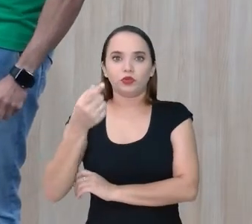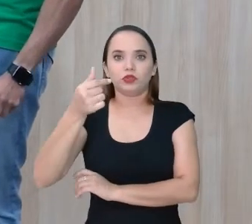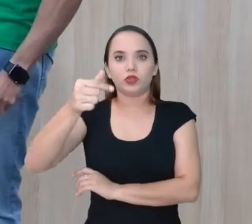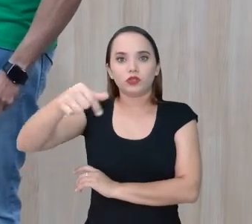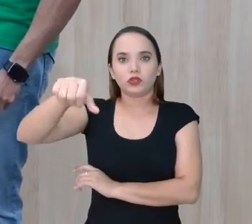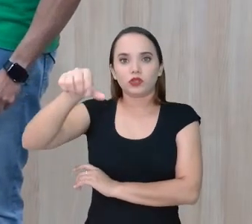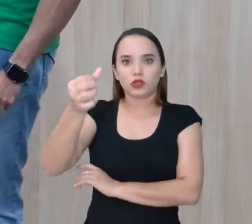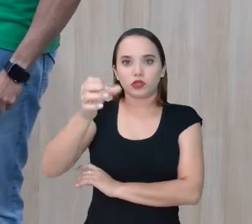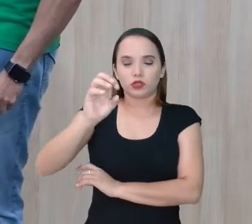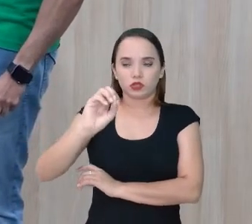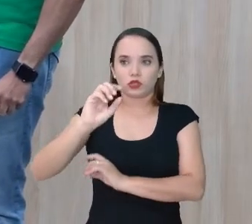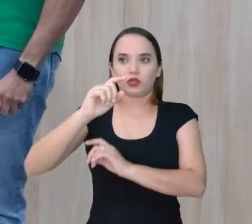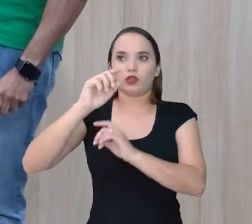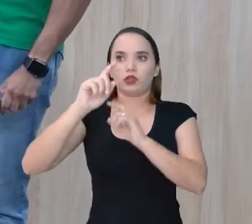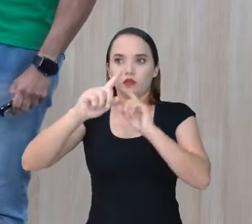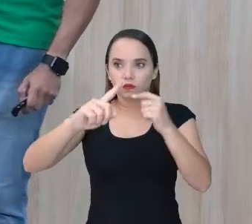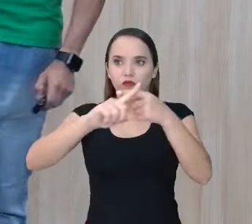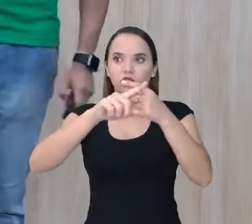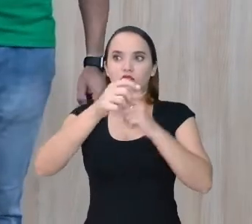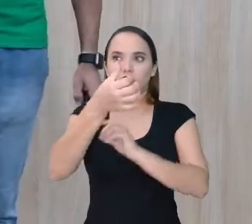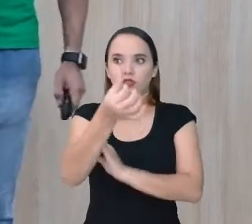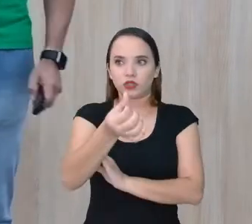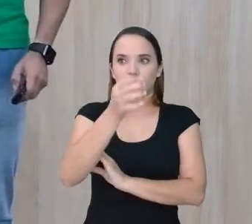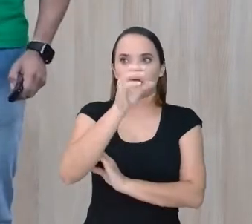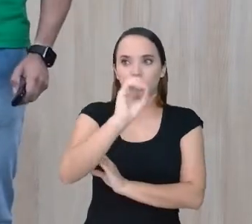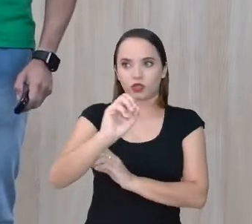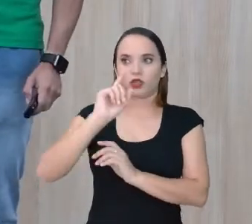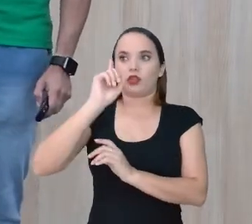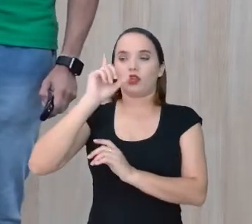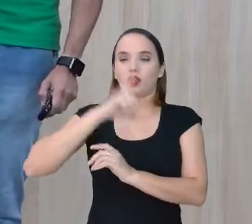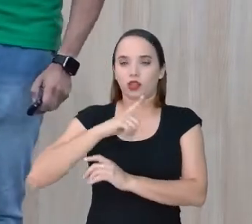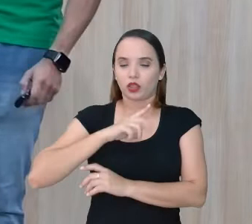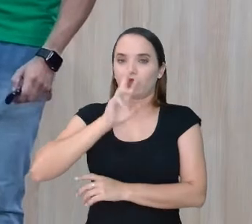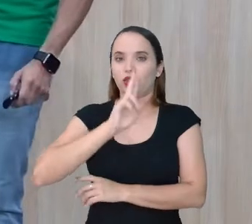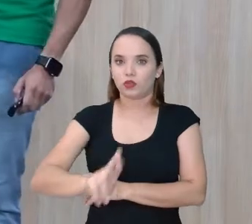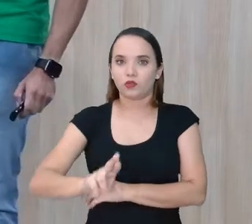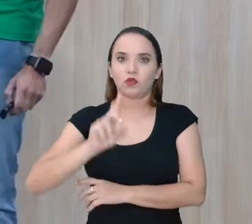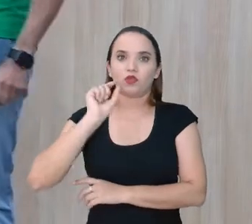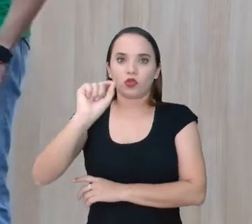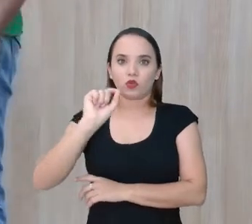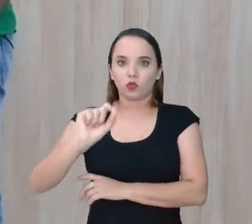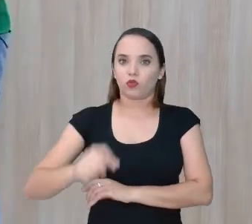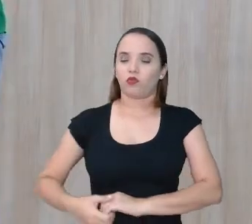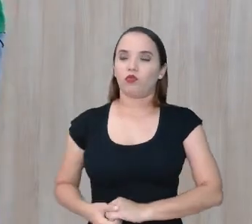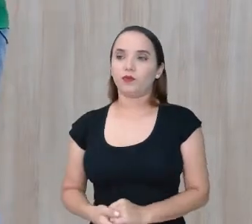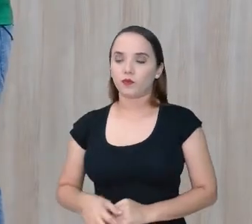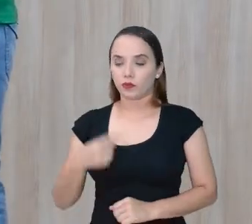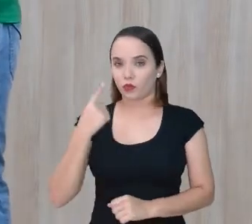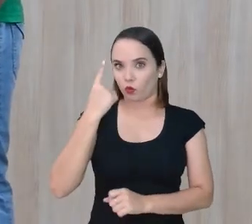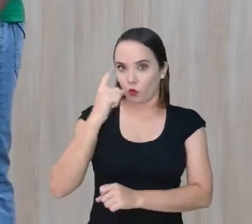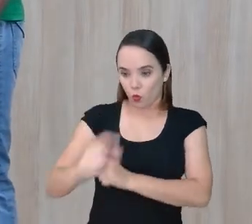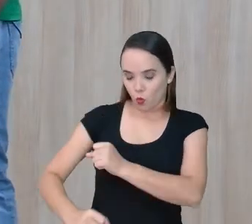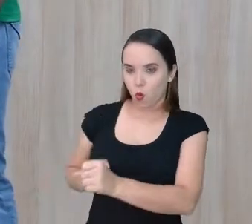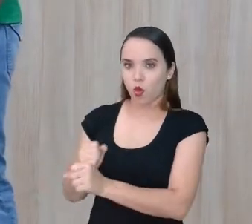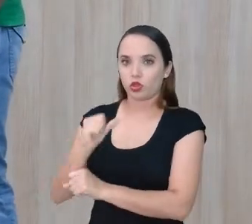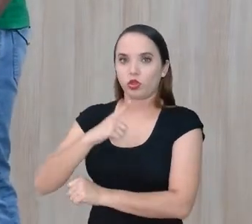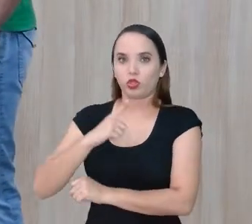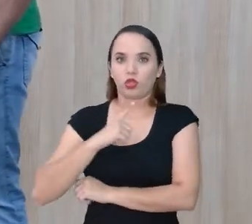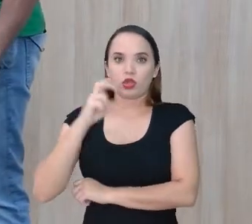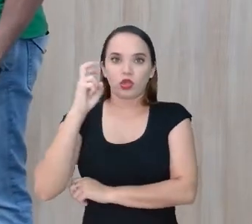8.760 vezes 60, chegando ao resultado aí em que, em um ano, a gente tem